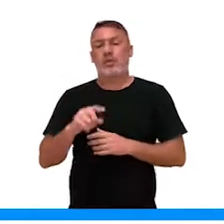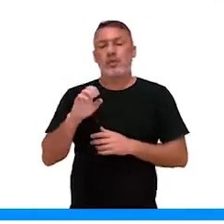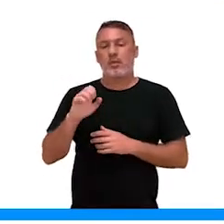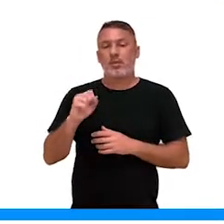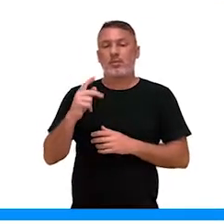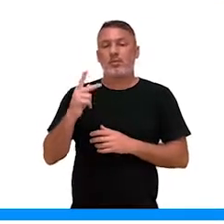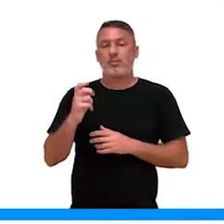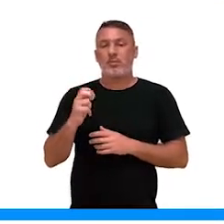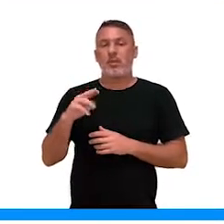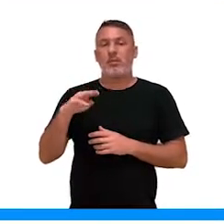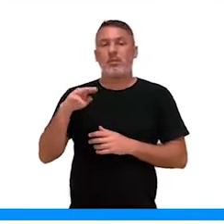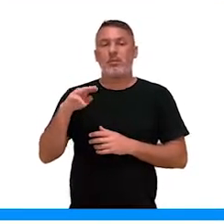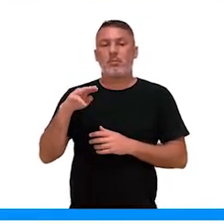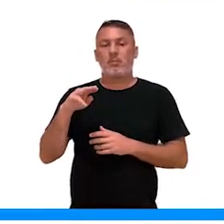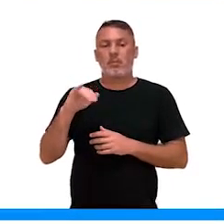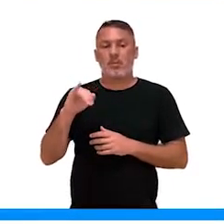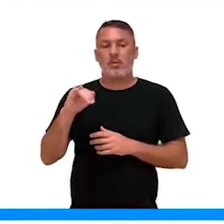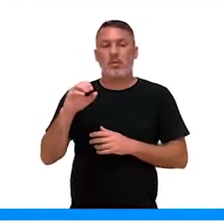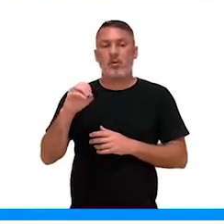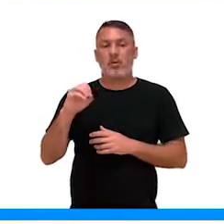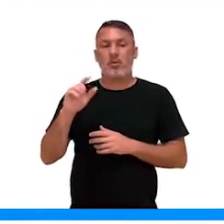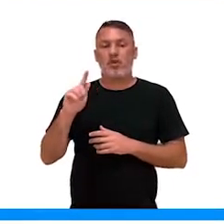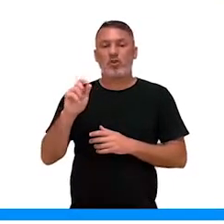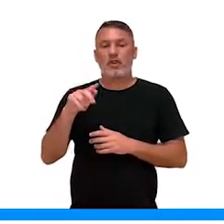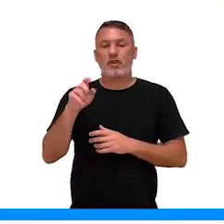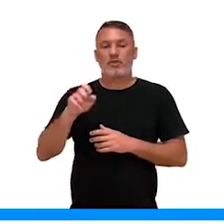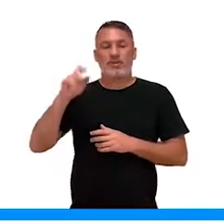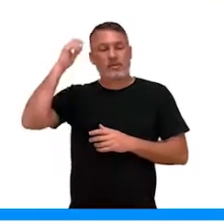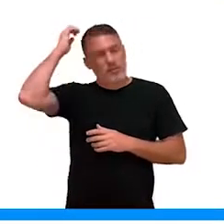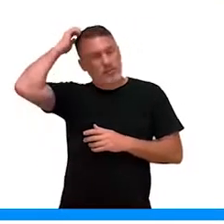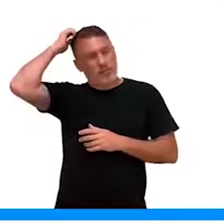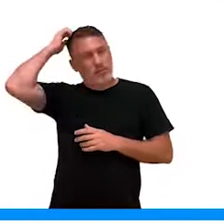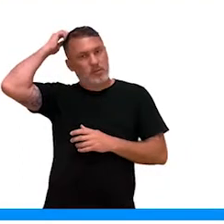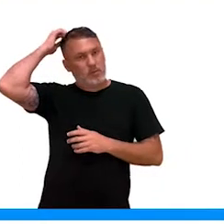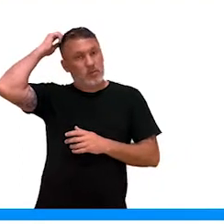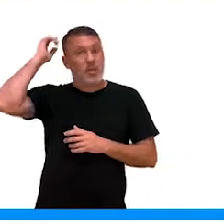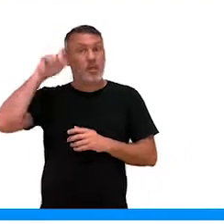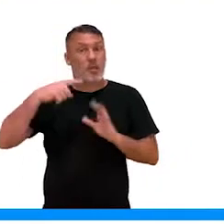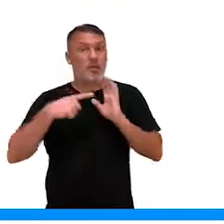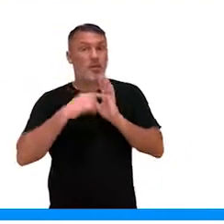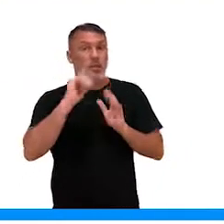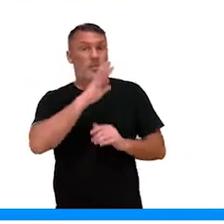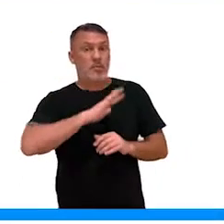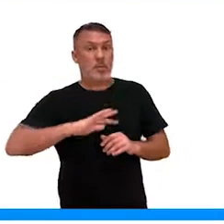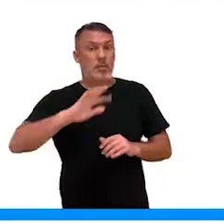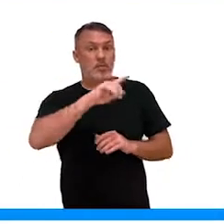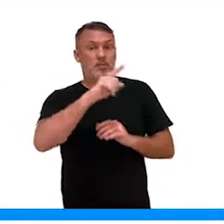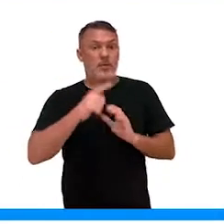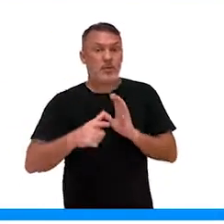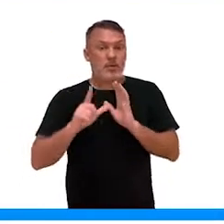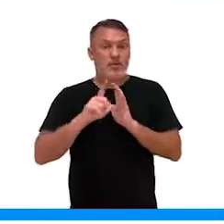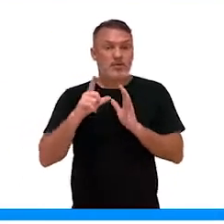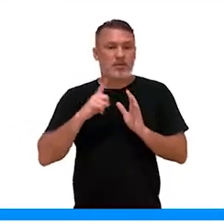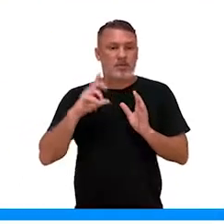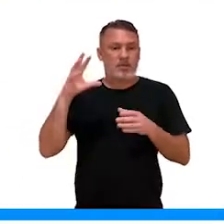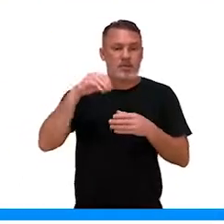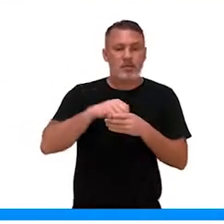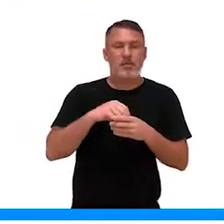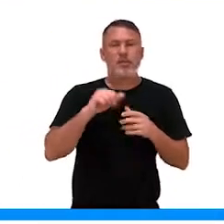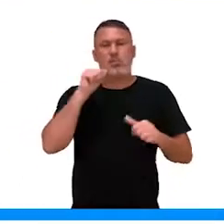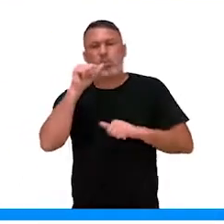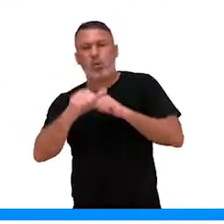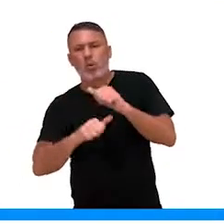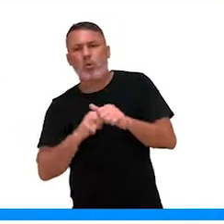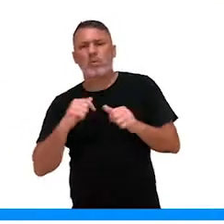gente chama de espermiogênese, que é o que está representado para vocês aí na imagem. Ele, antes de